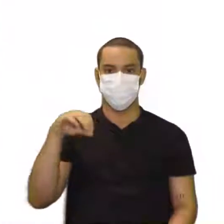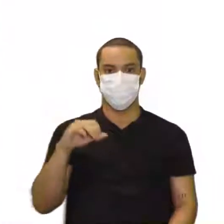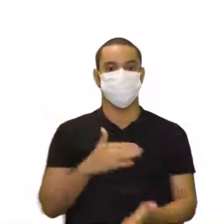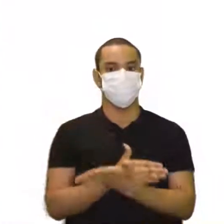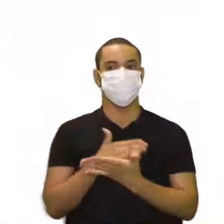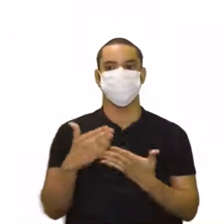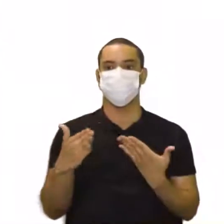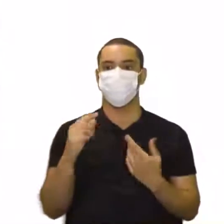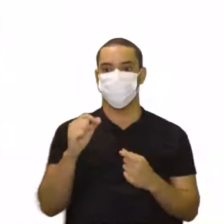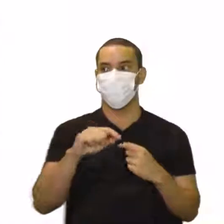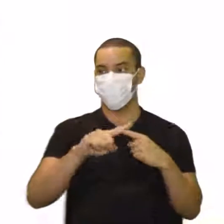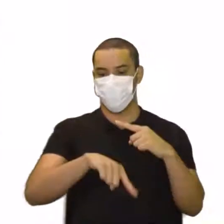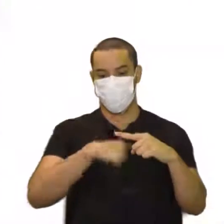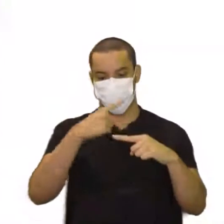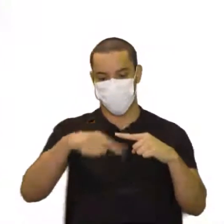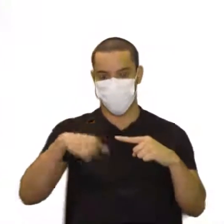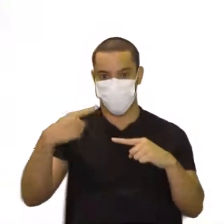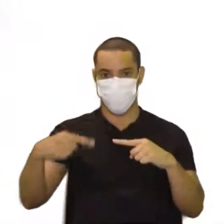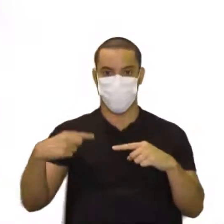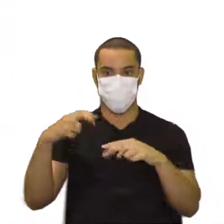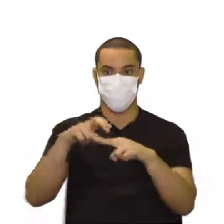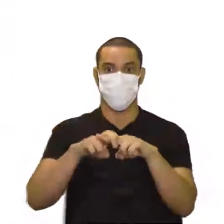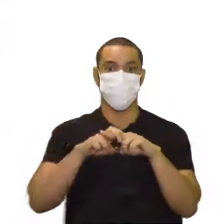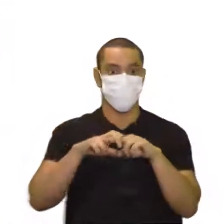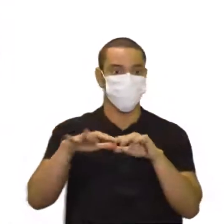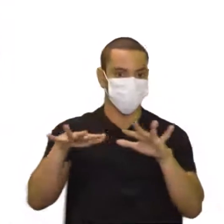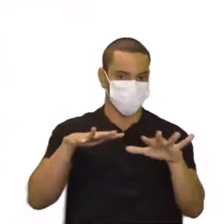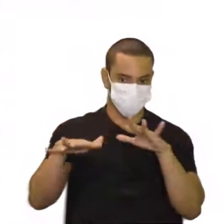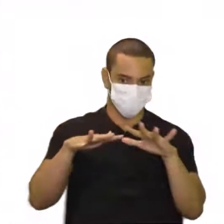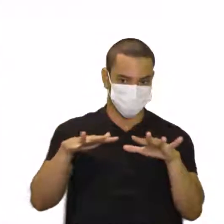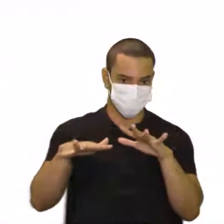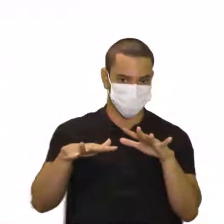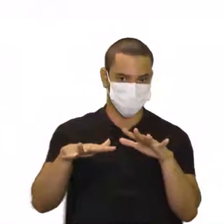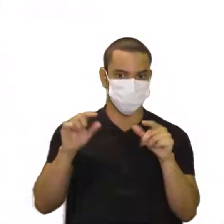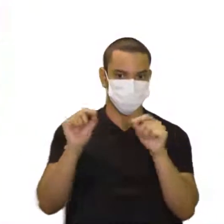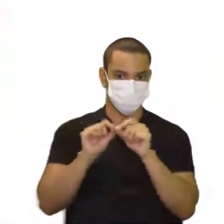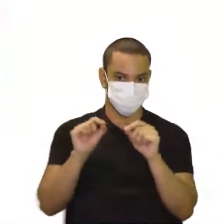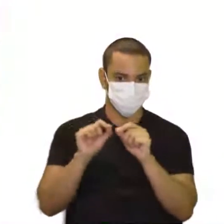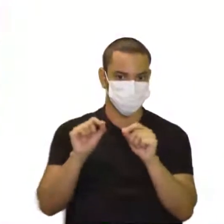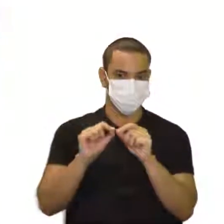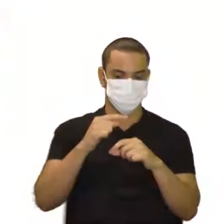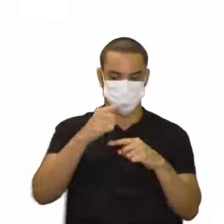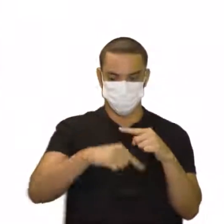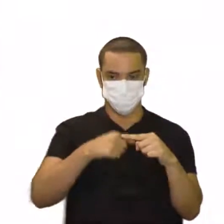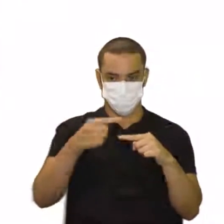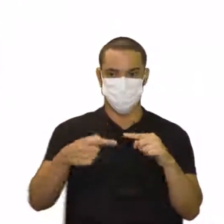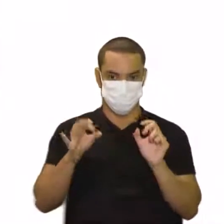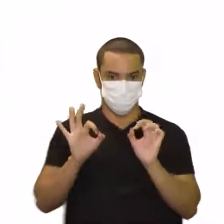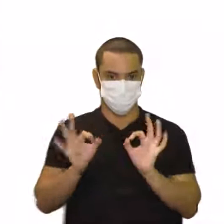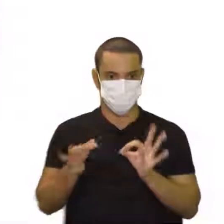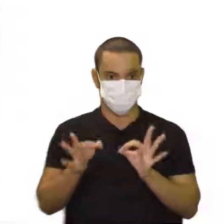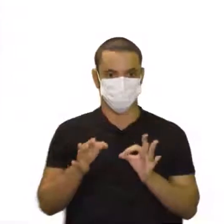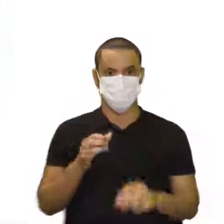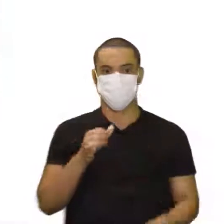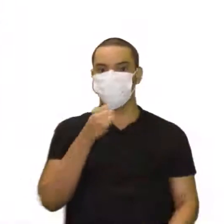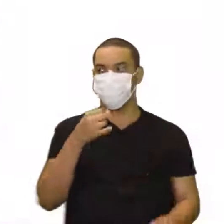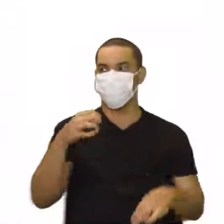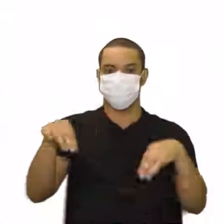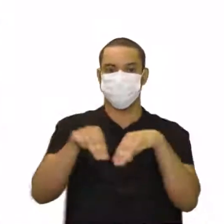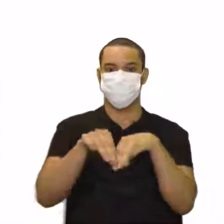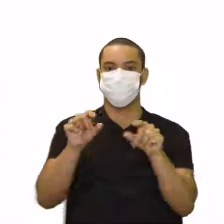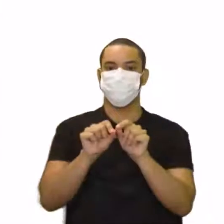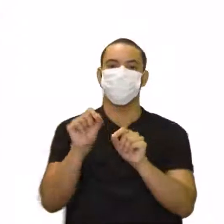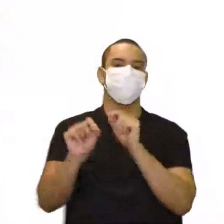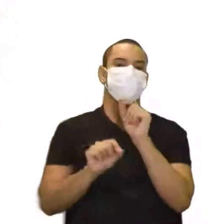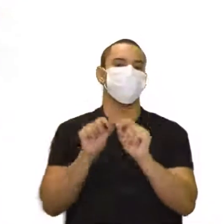vai ser de forma circular. Então, você movimentou os ímãs de forma circular, certo? O campo magnético vai fazer o